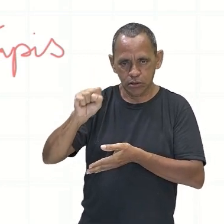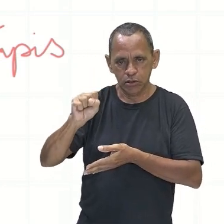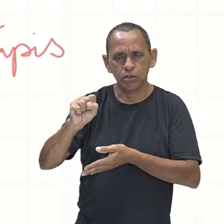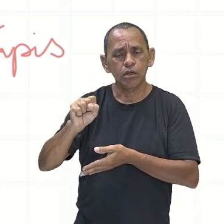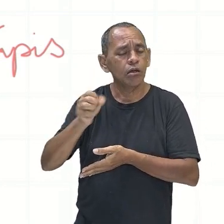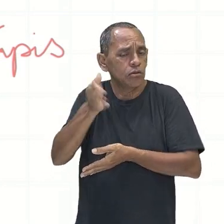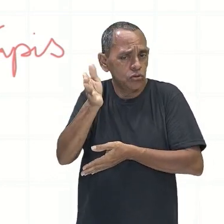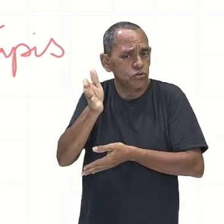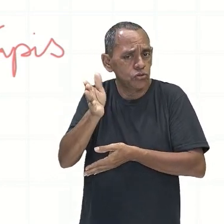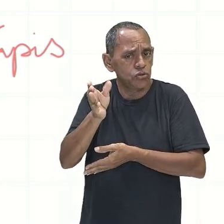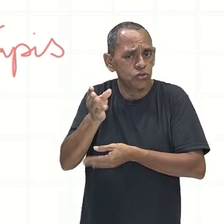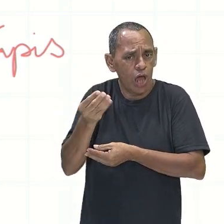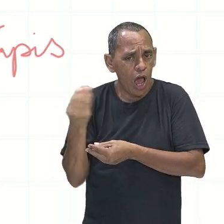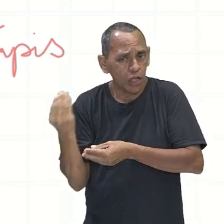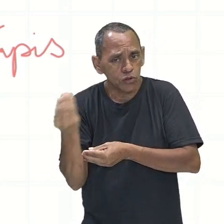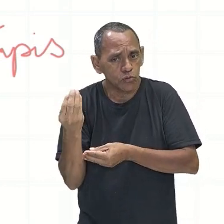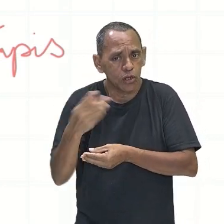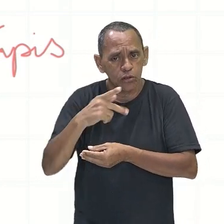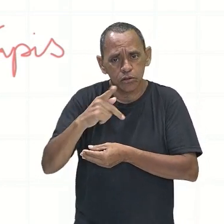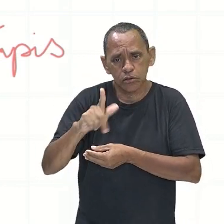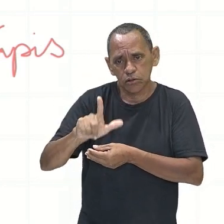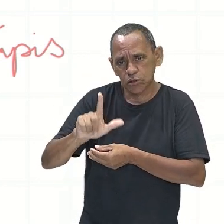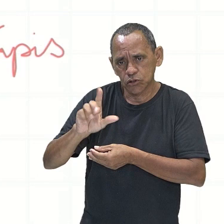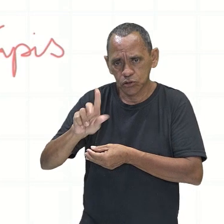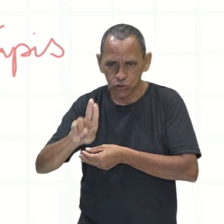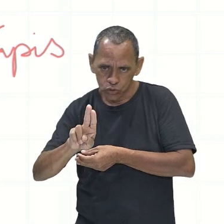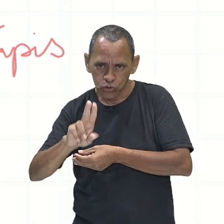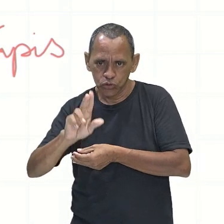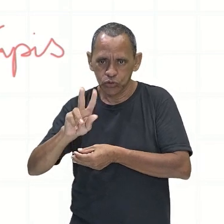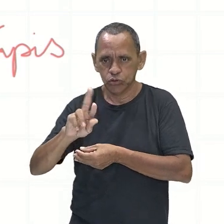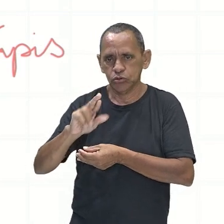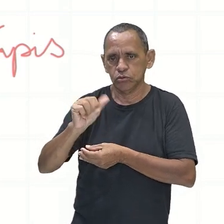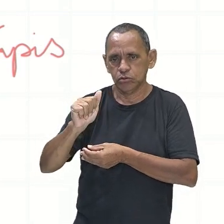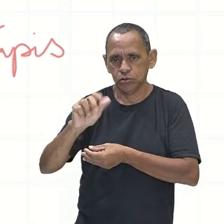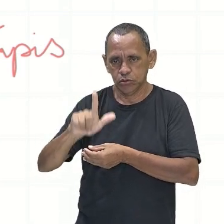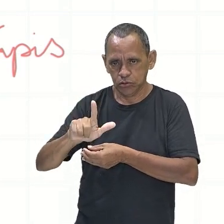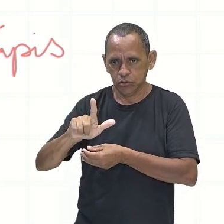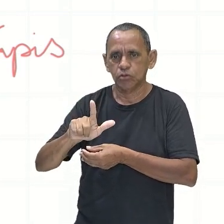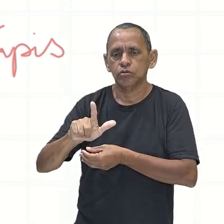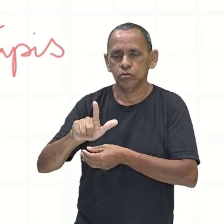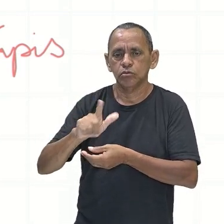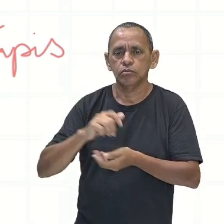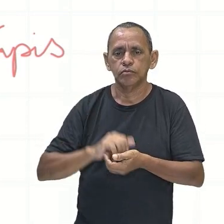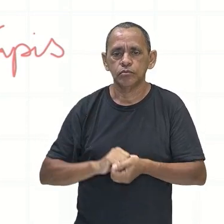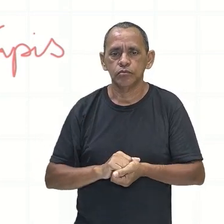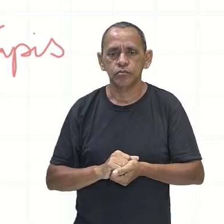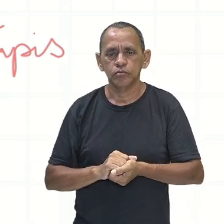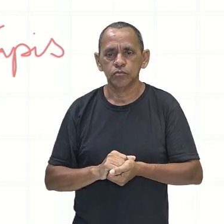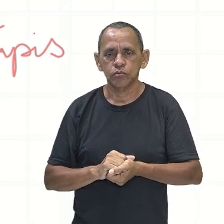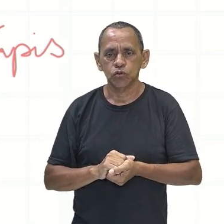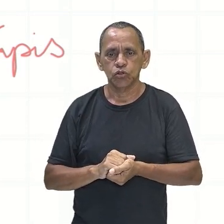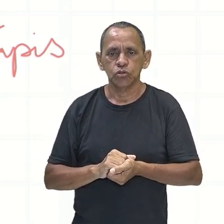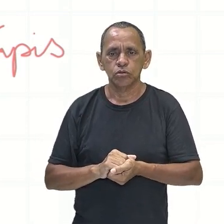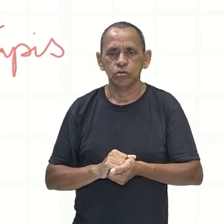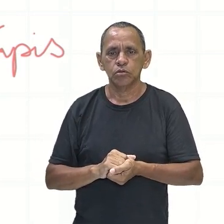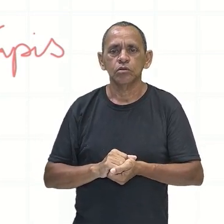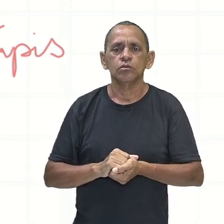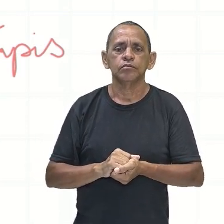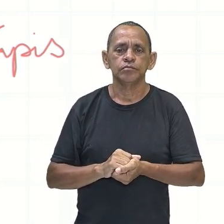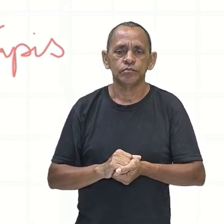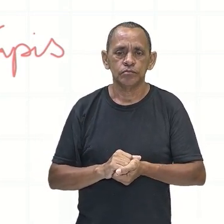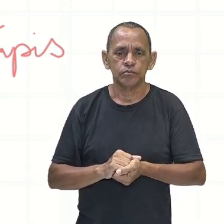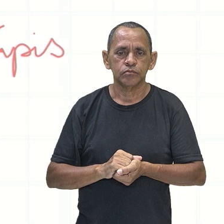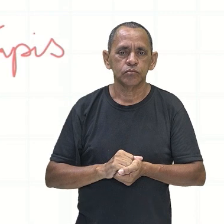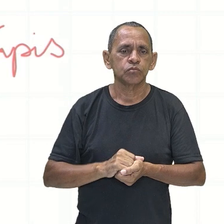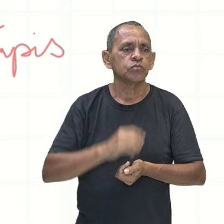eu quiser dizer o pires, significa que é um só, tá? Para fazer o plural, o que eu